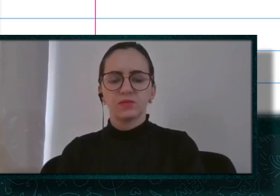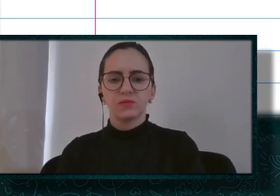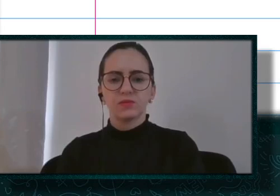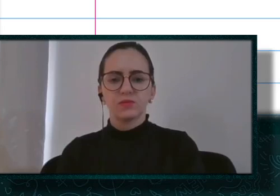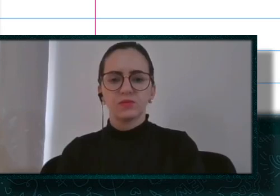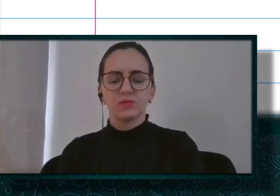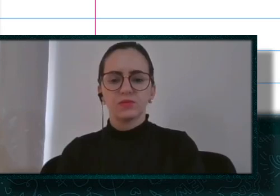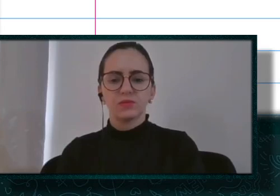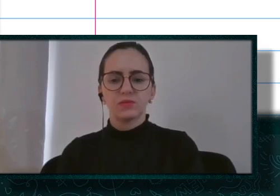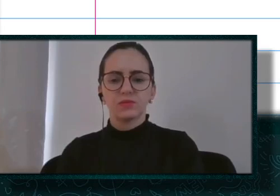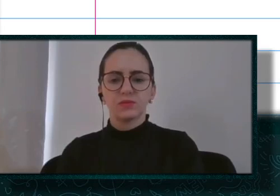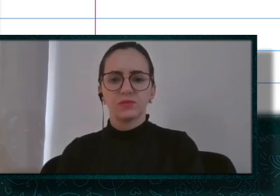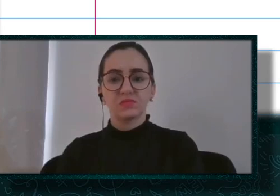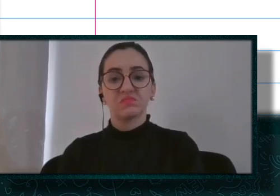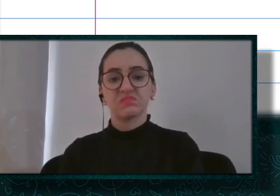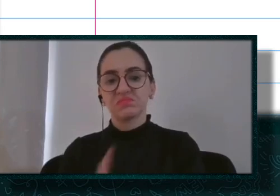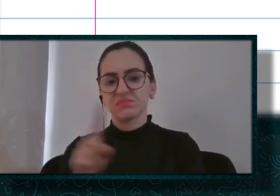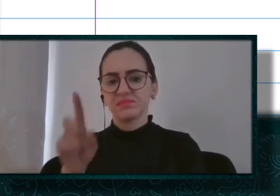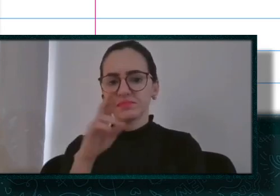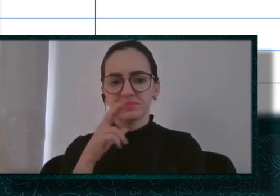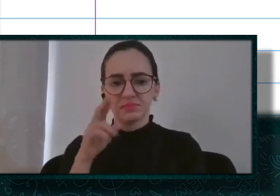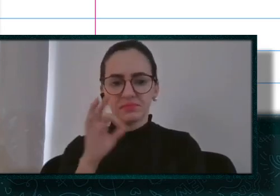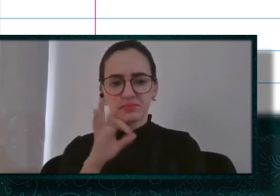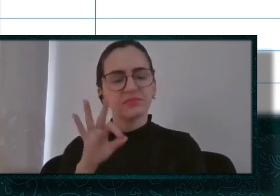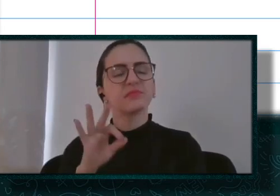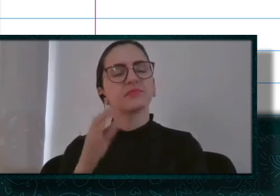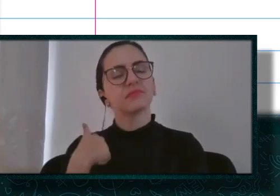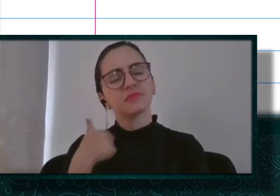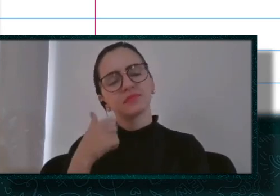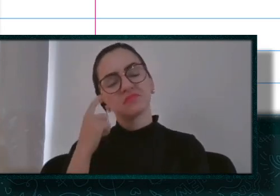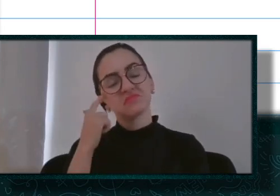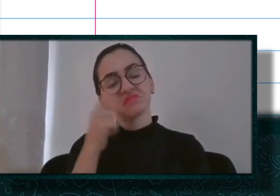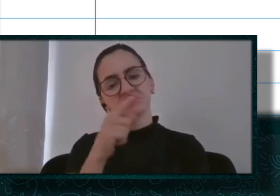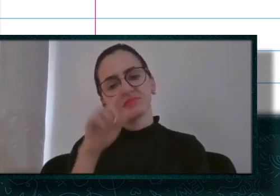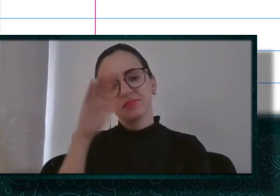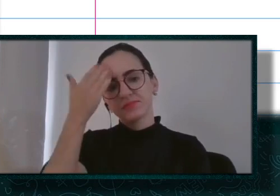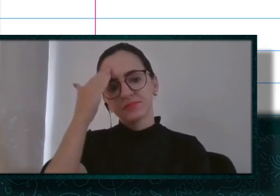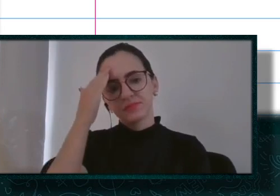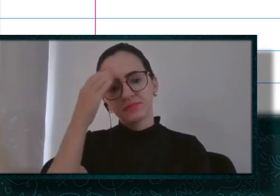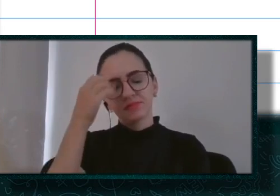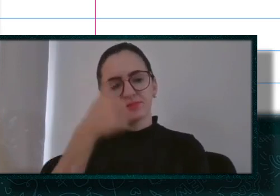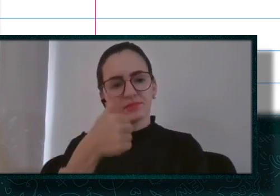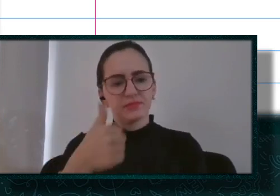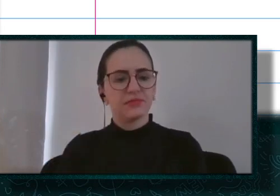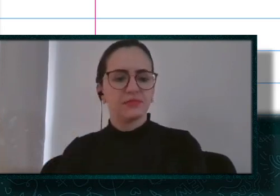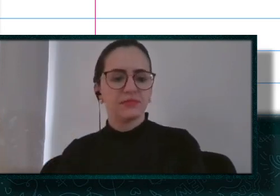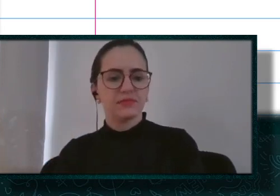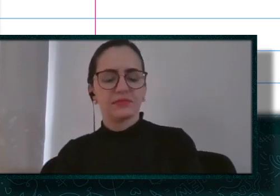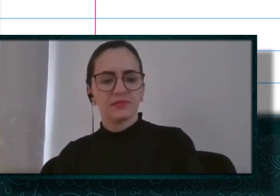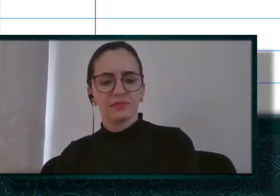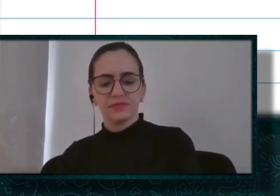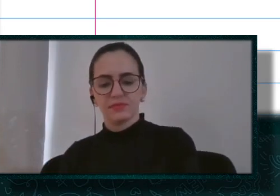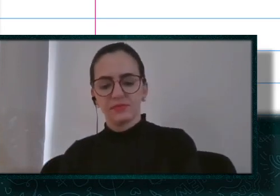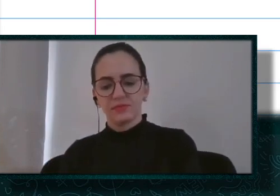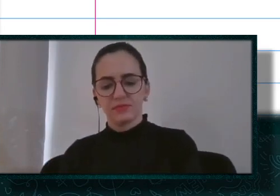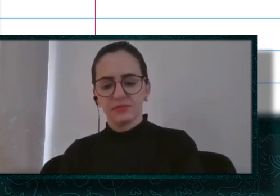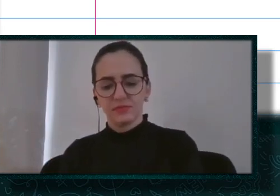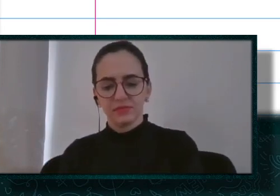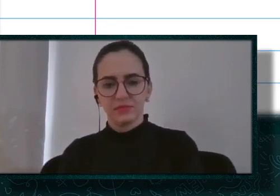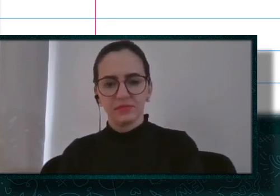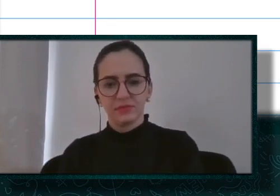Vou achar que vocês estão entendendo direitinho aí. Aí não vou nem me esquentar com os produtos finais. Eu vou até só fazer aqui para